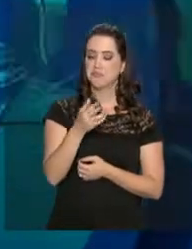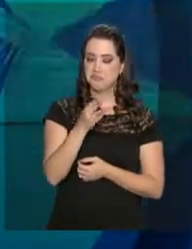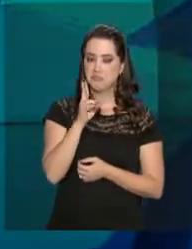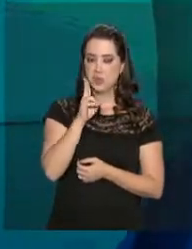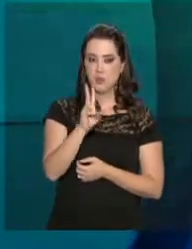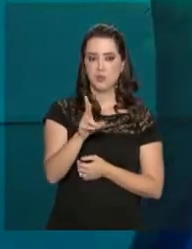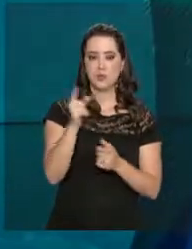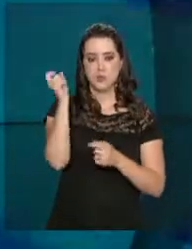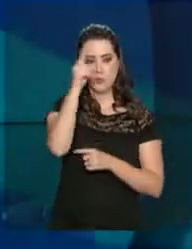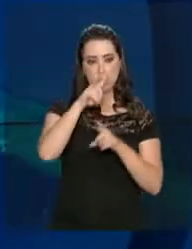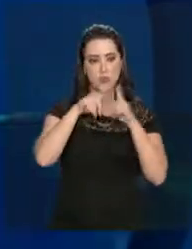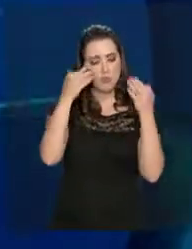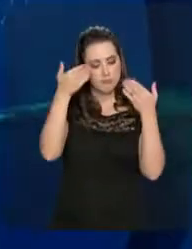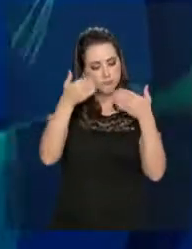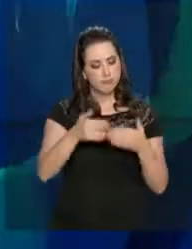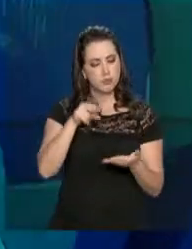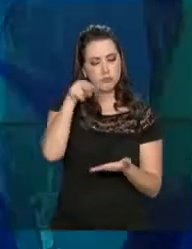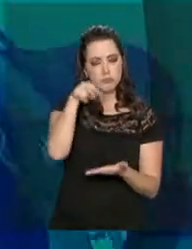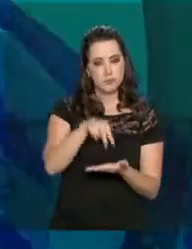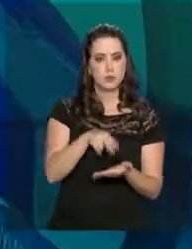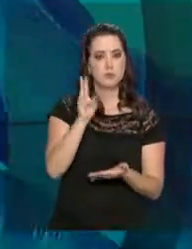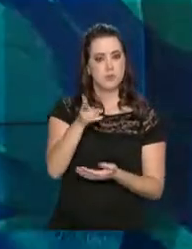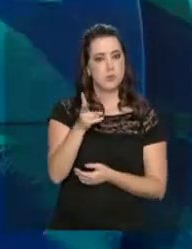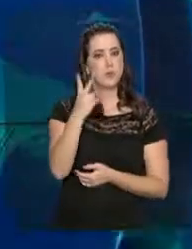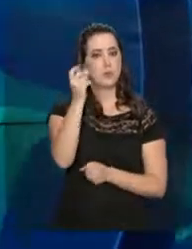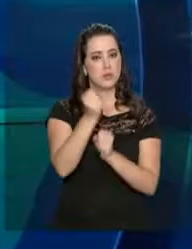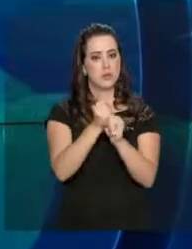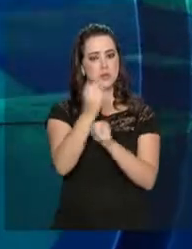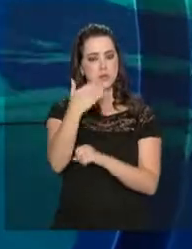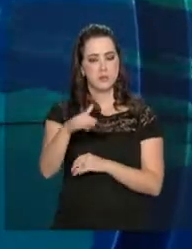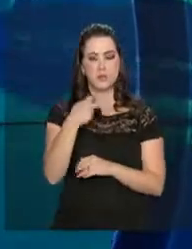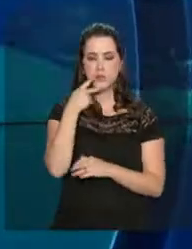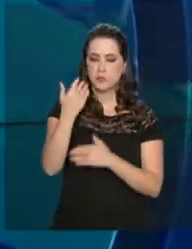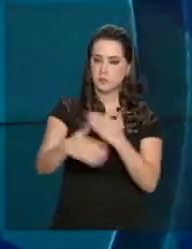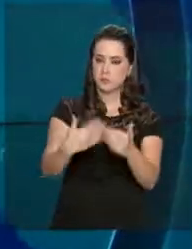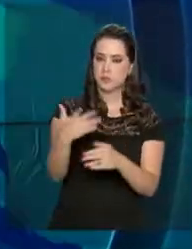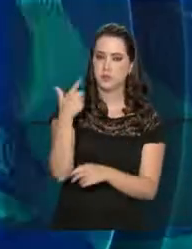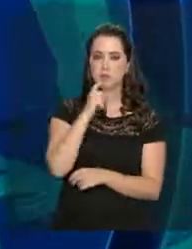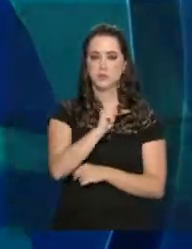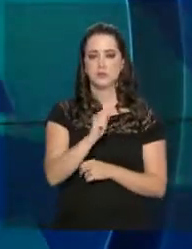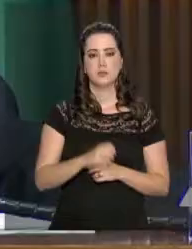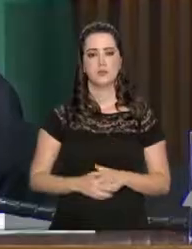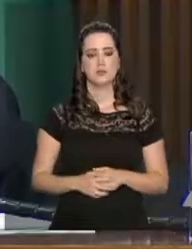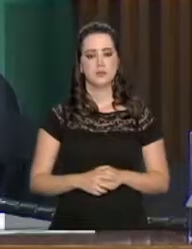nestes últimos dois anos e meio e destacou os avanços conquistados